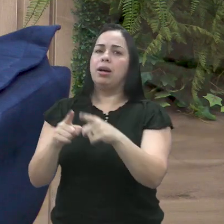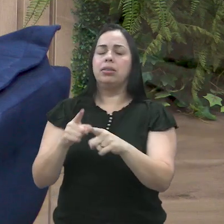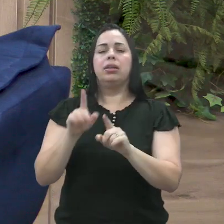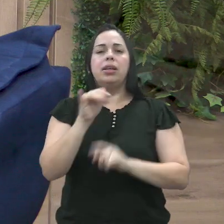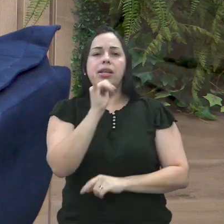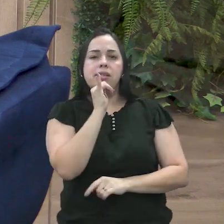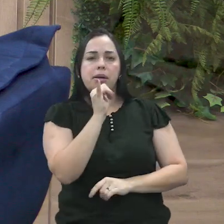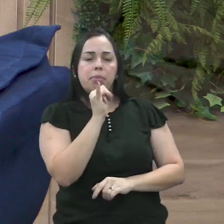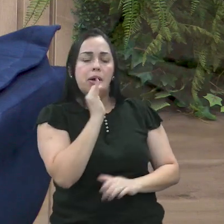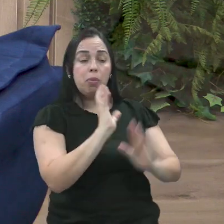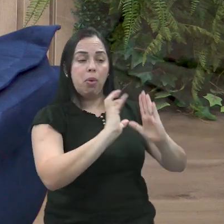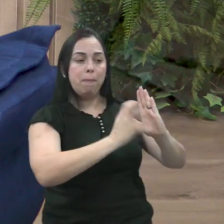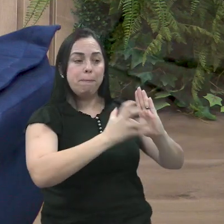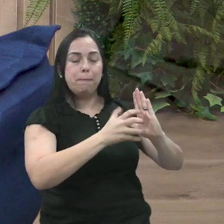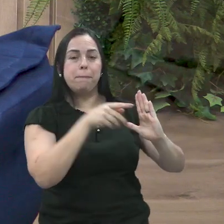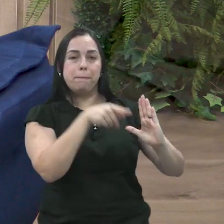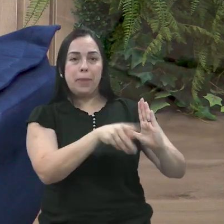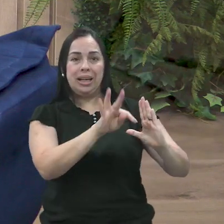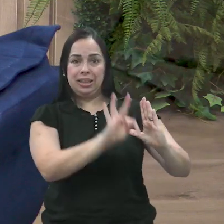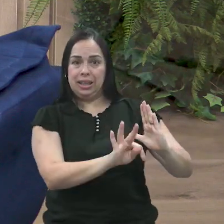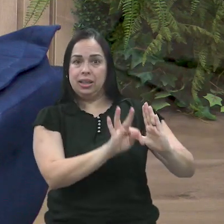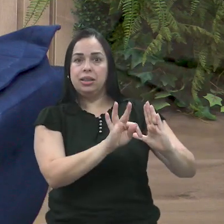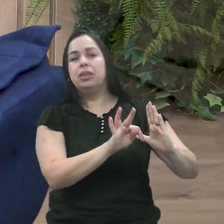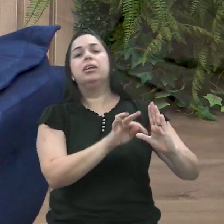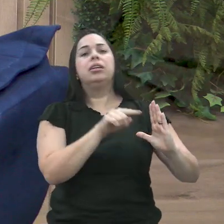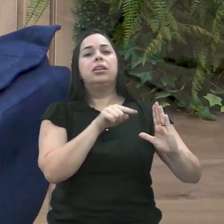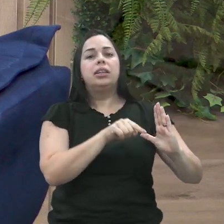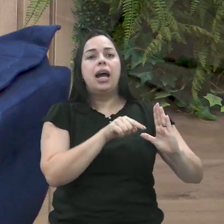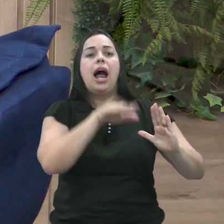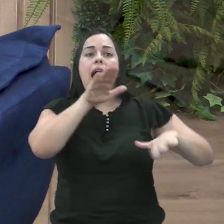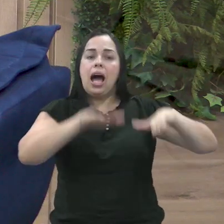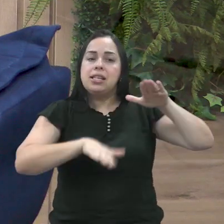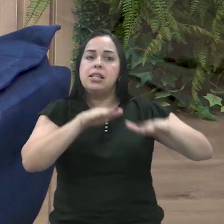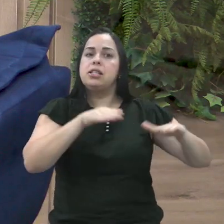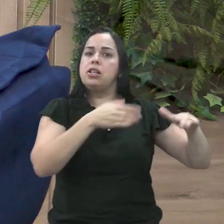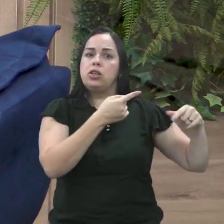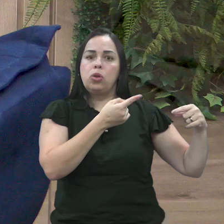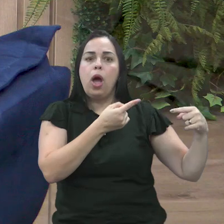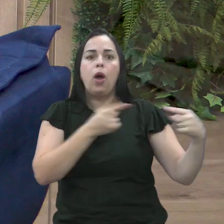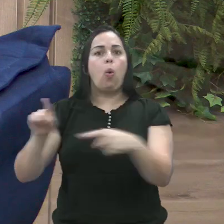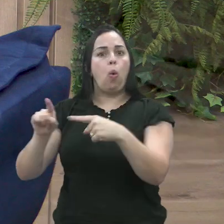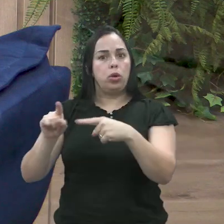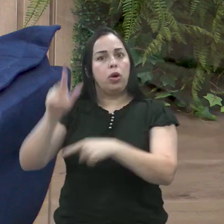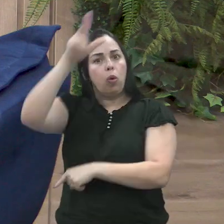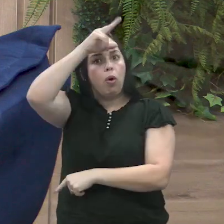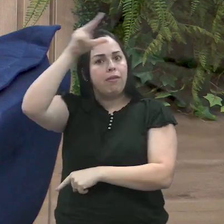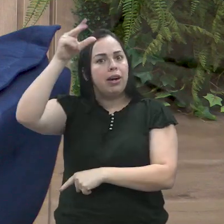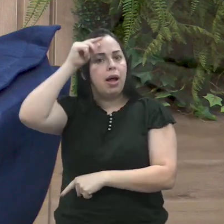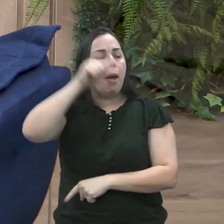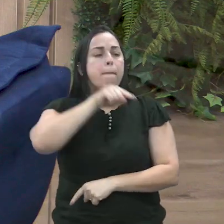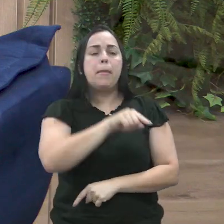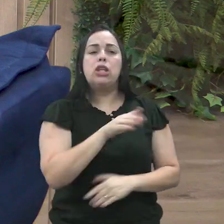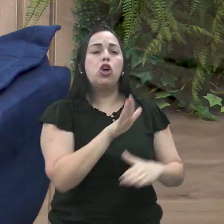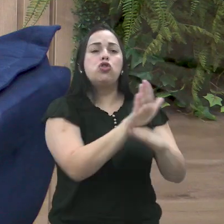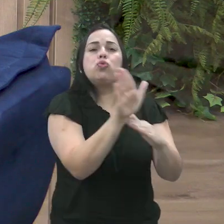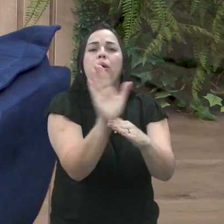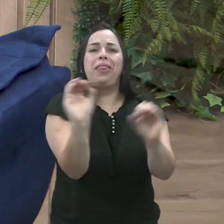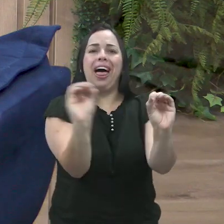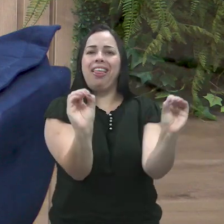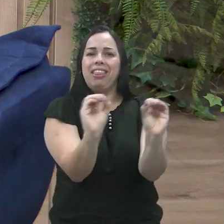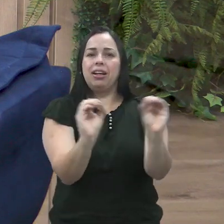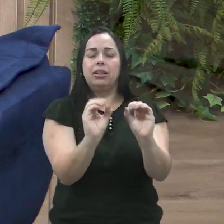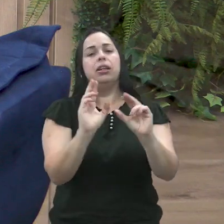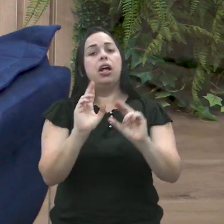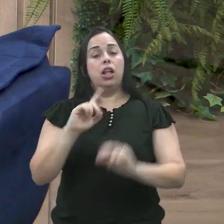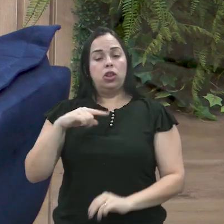eu faço uma crítica ideológica, pelo PT, o Partido dos Trabalhadores, que muitas vezes foi oposição aqui em São José dos Campos, mas uma oposição que não